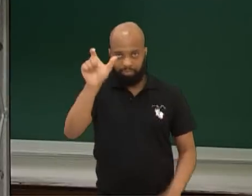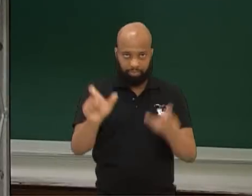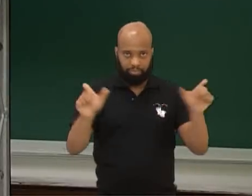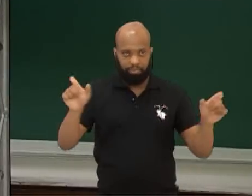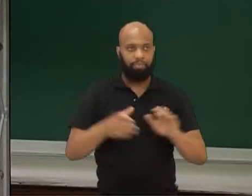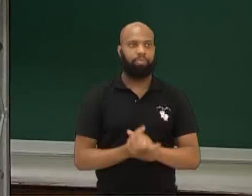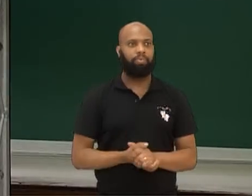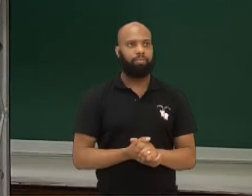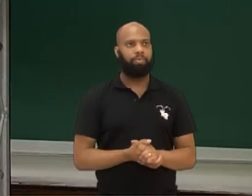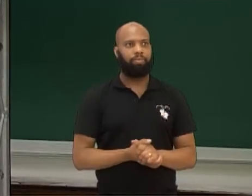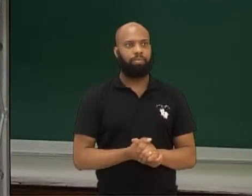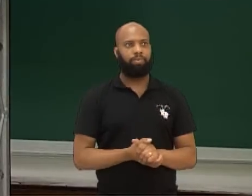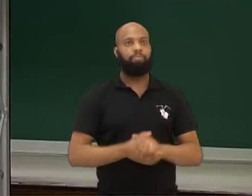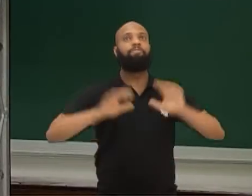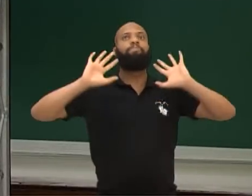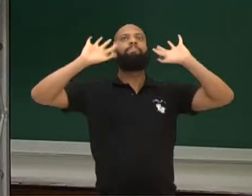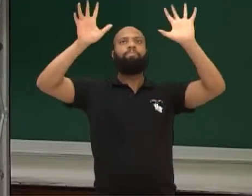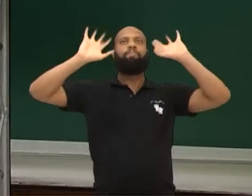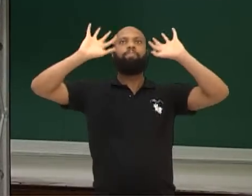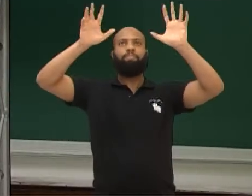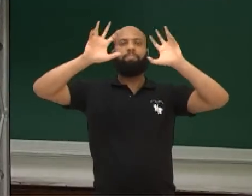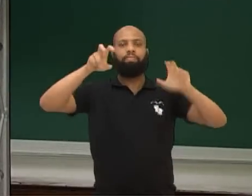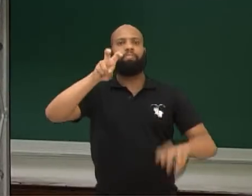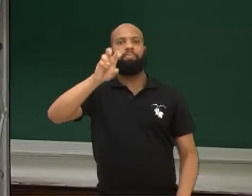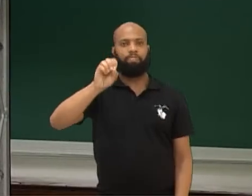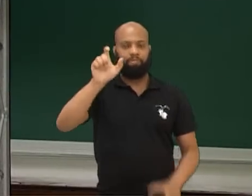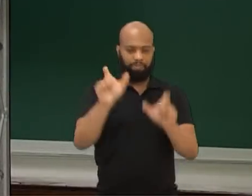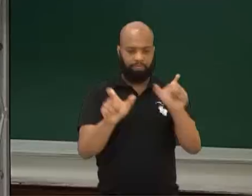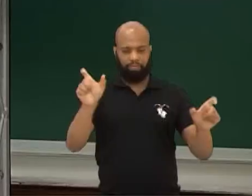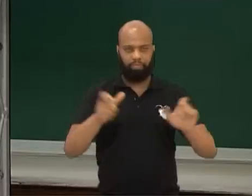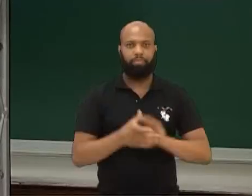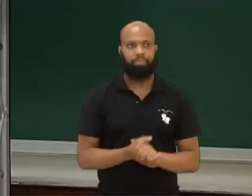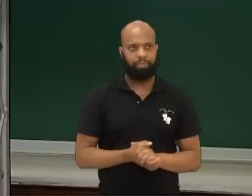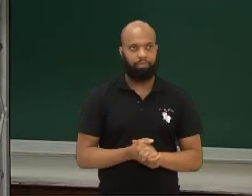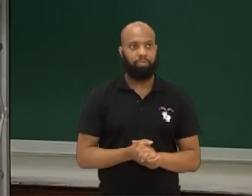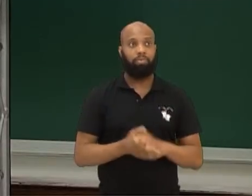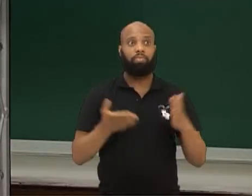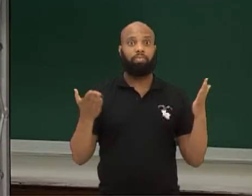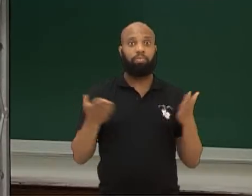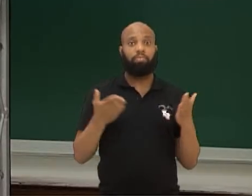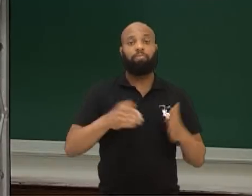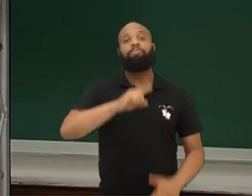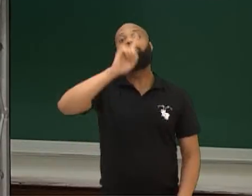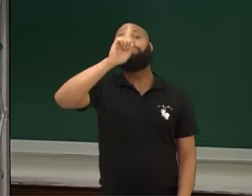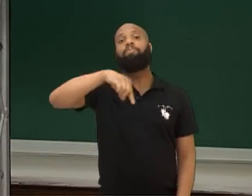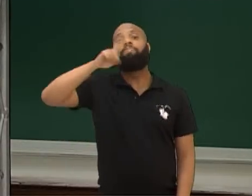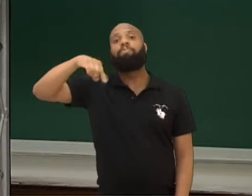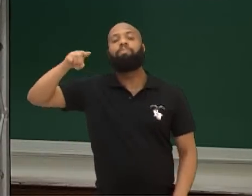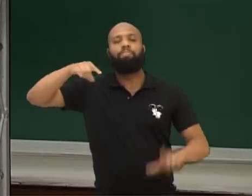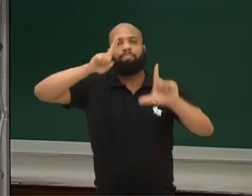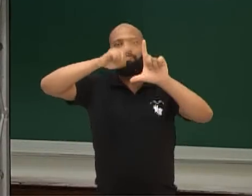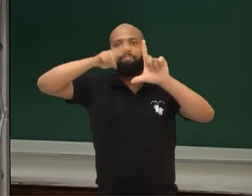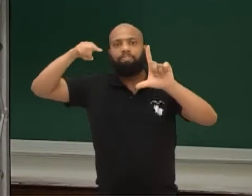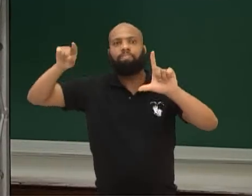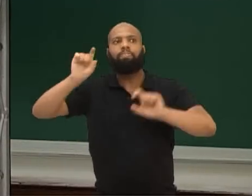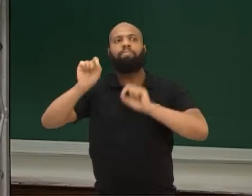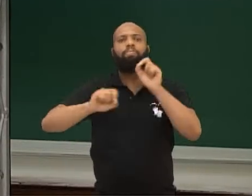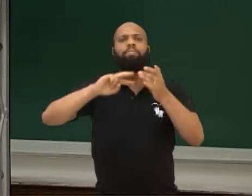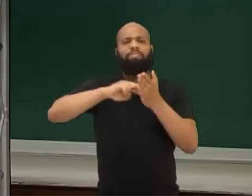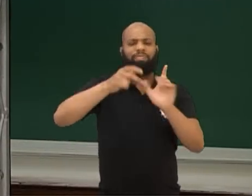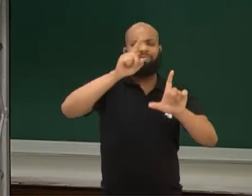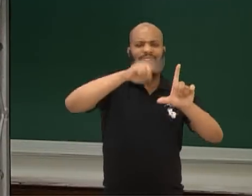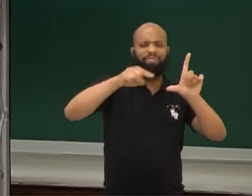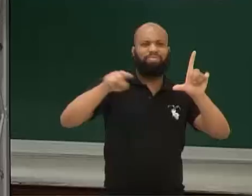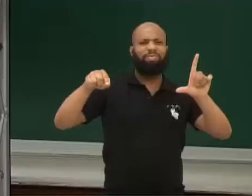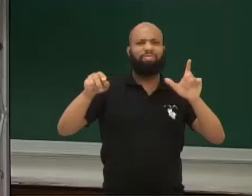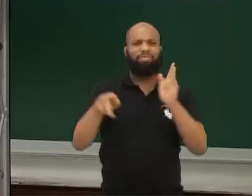praticam natação. Vôlei, 50 pessoas. O gráfico de setores. Professor, o que é gráfico de